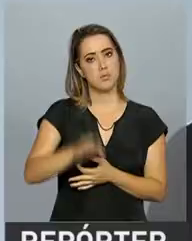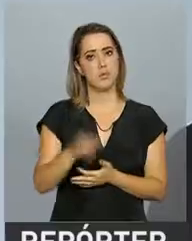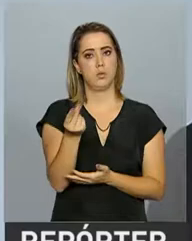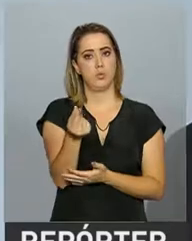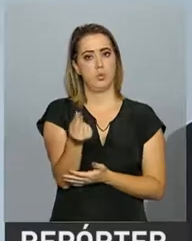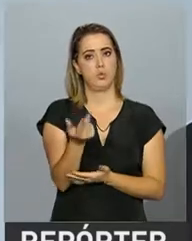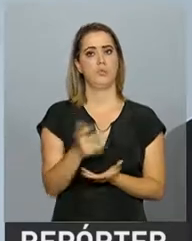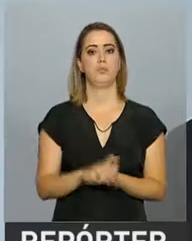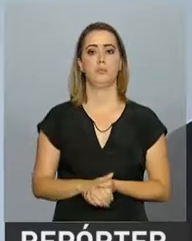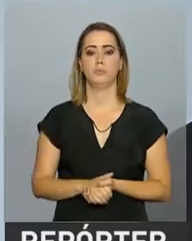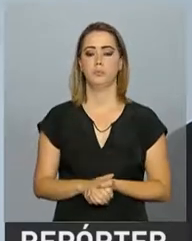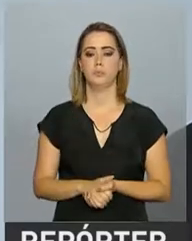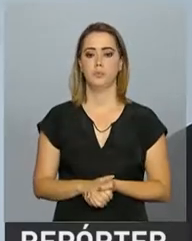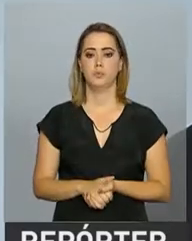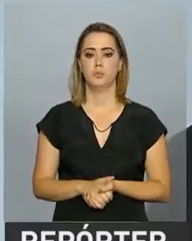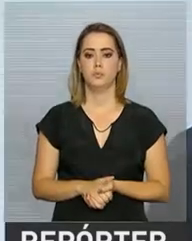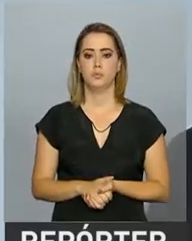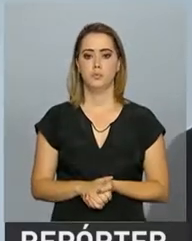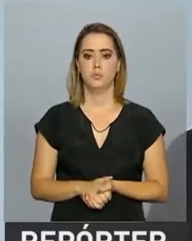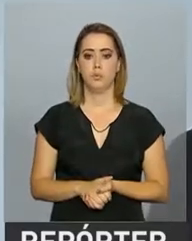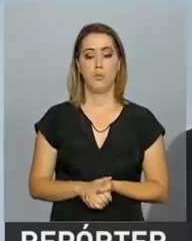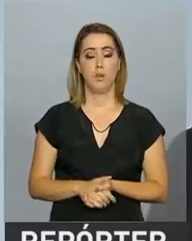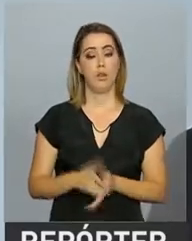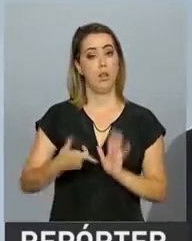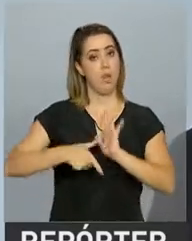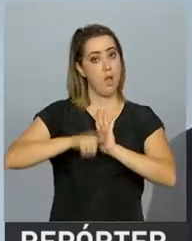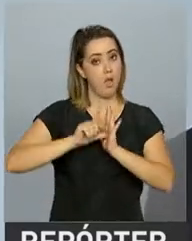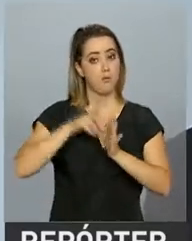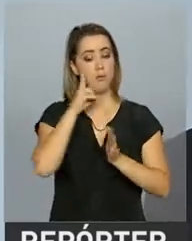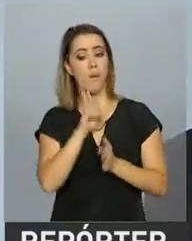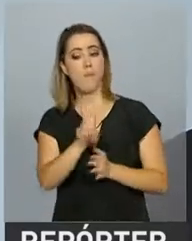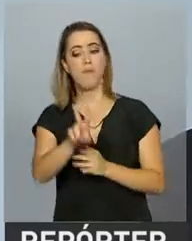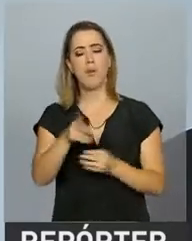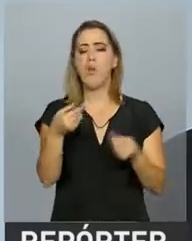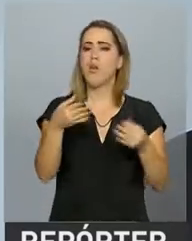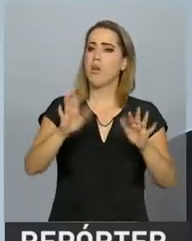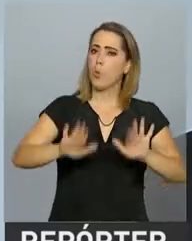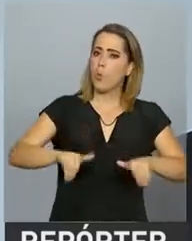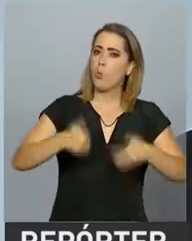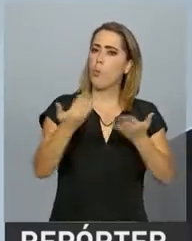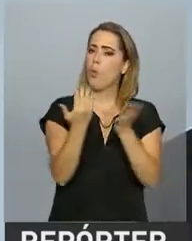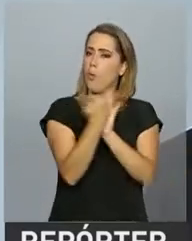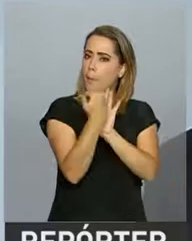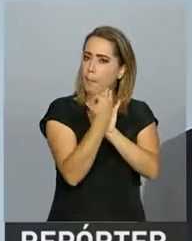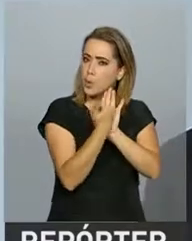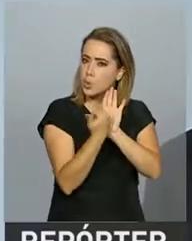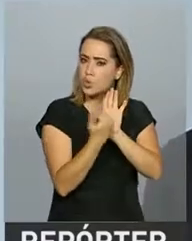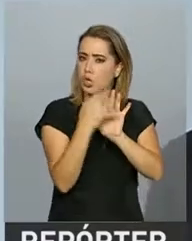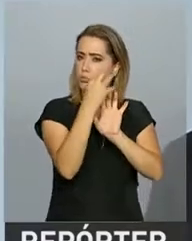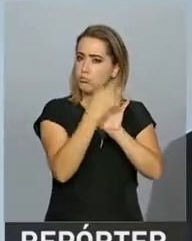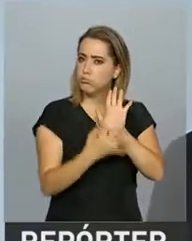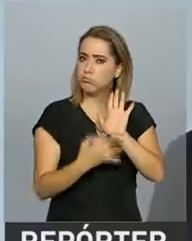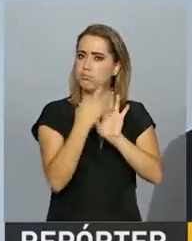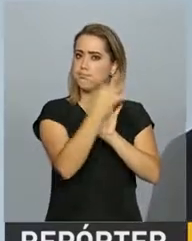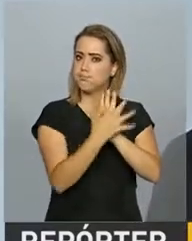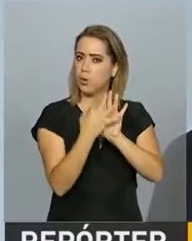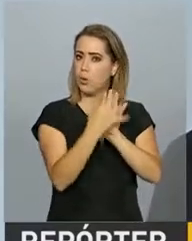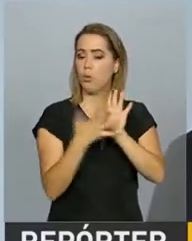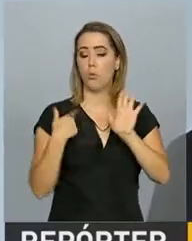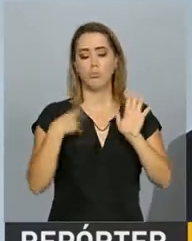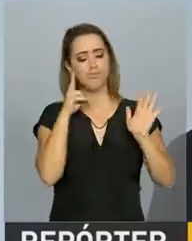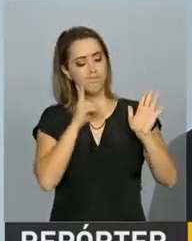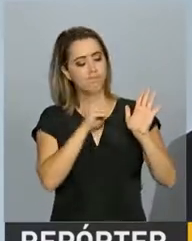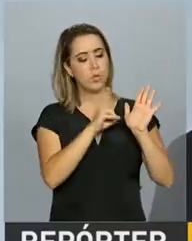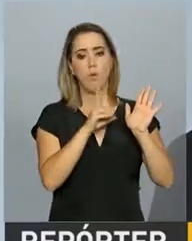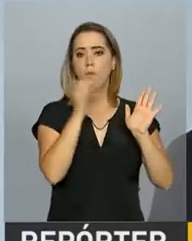crédito. Através da análise prévia do Sebrae, nós vamos ver a qualificação do projeto. E a qualificação do projeto vai nos